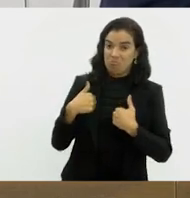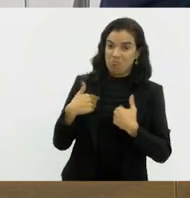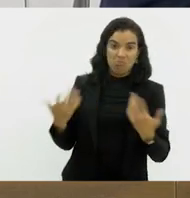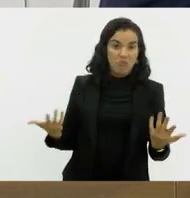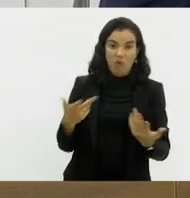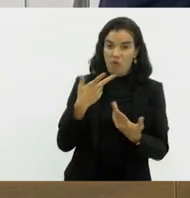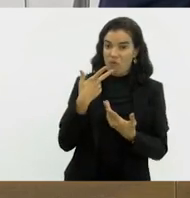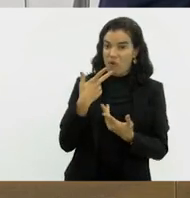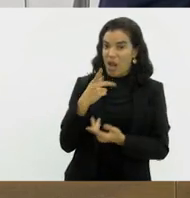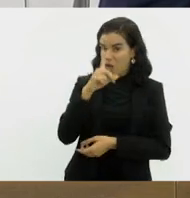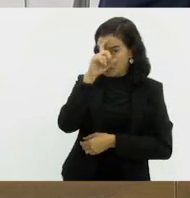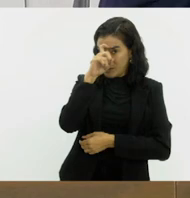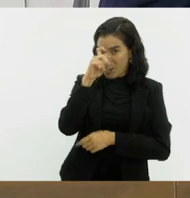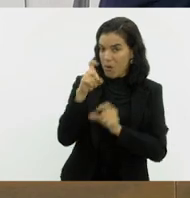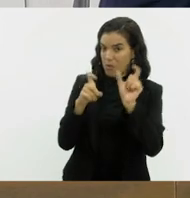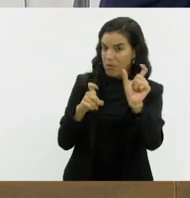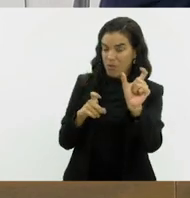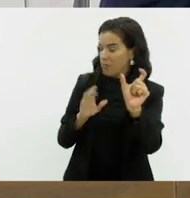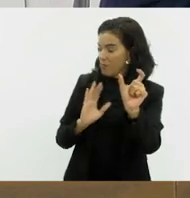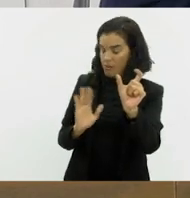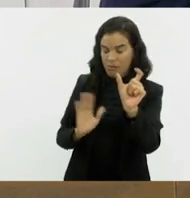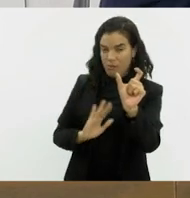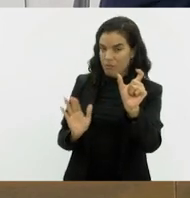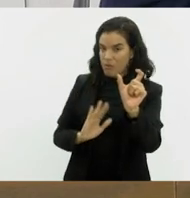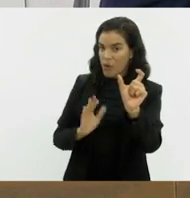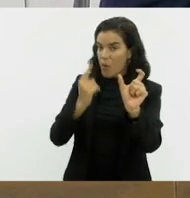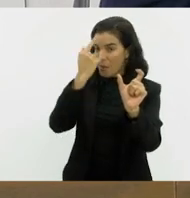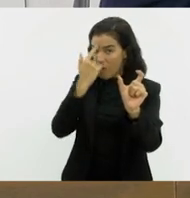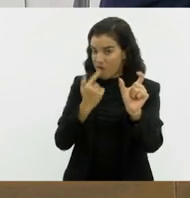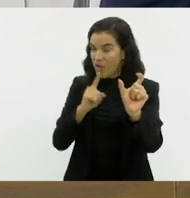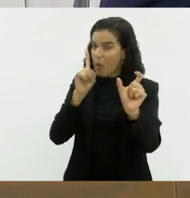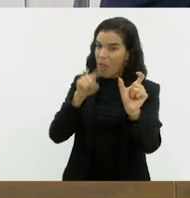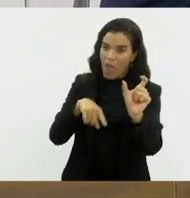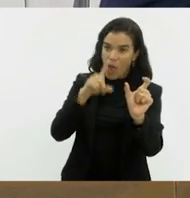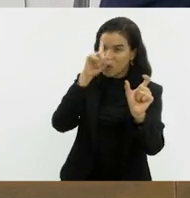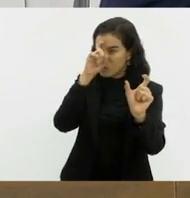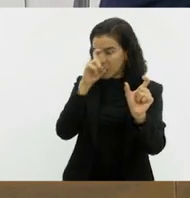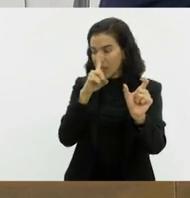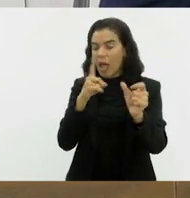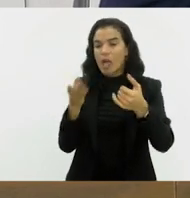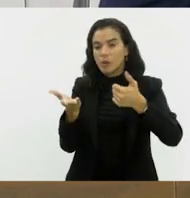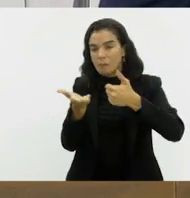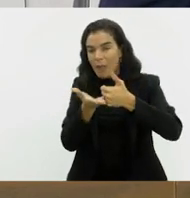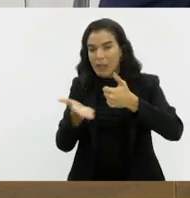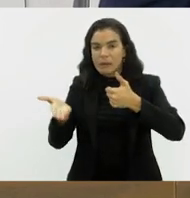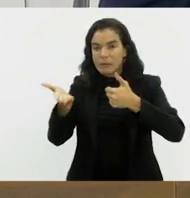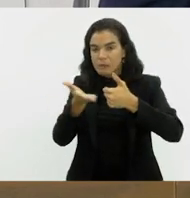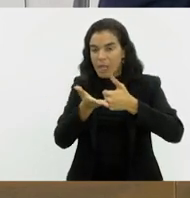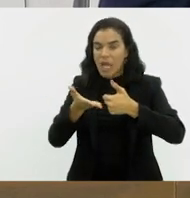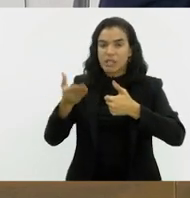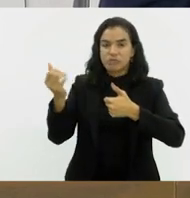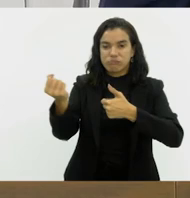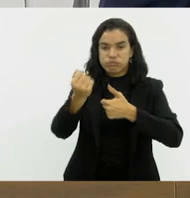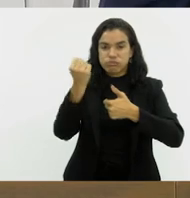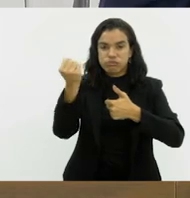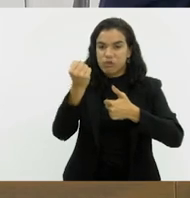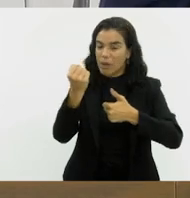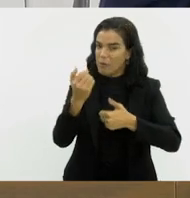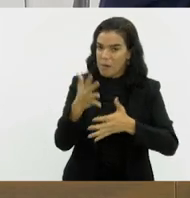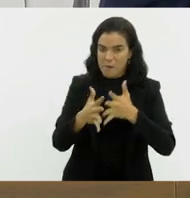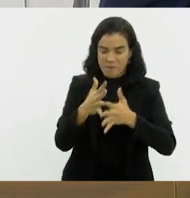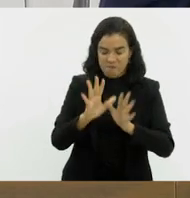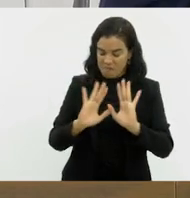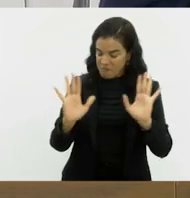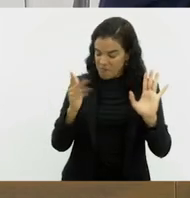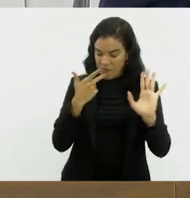Não fala aqui que é um hospital. Não diz. Ó, o perfil é de um hospital de baixa, média complexidade, com tais e tais. Isso a gente sabe que